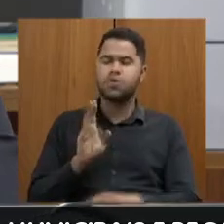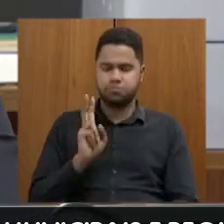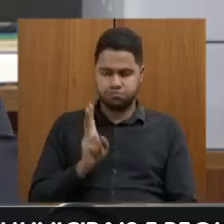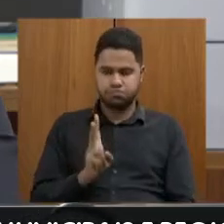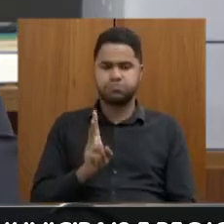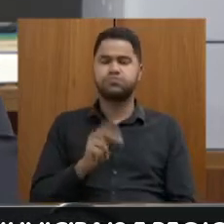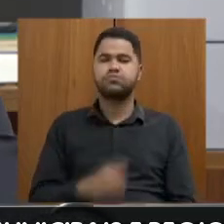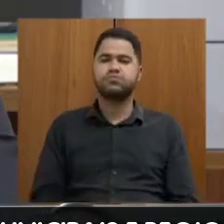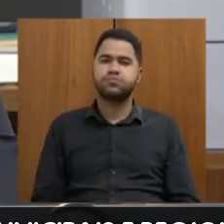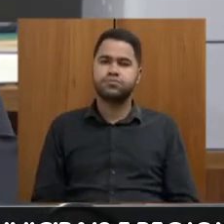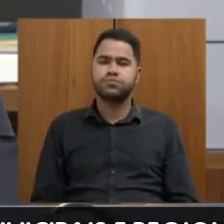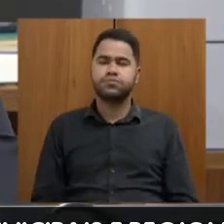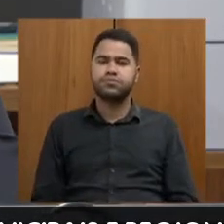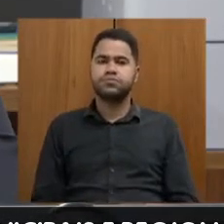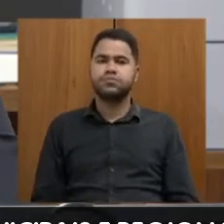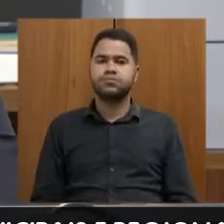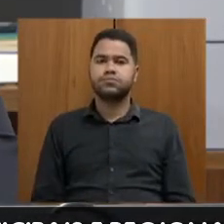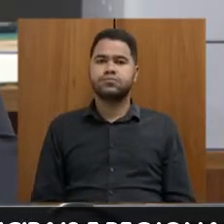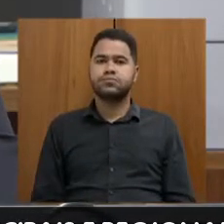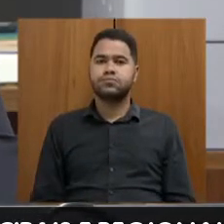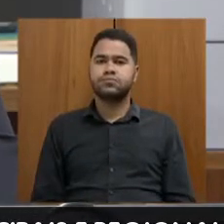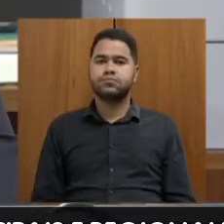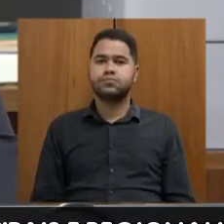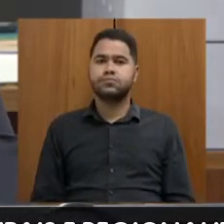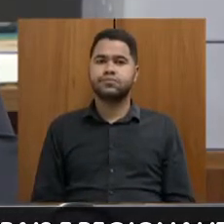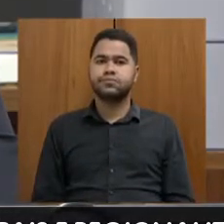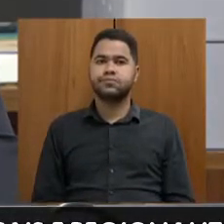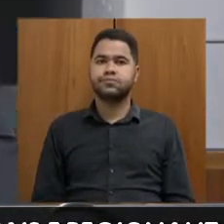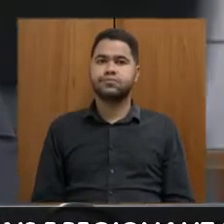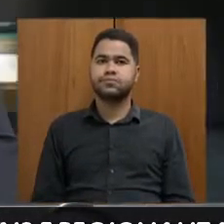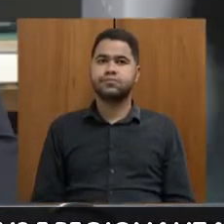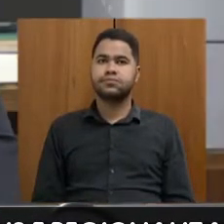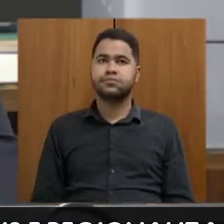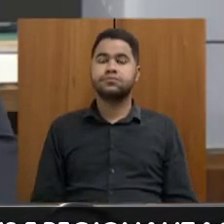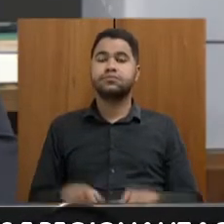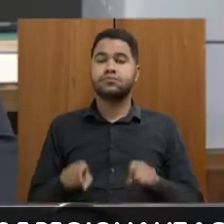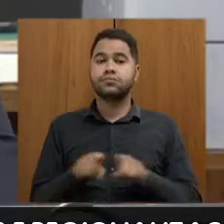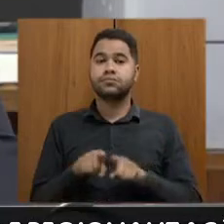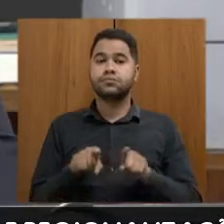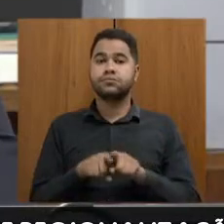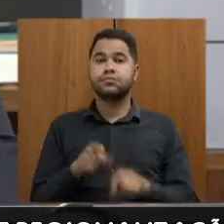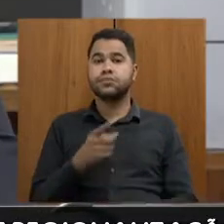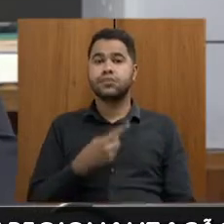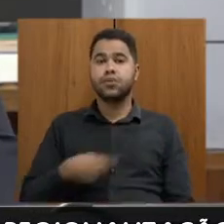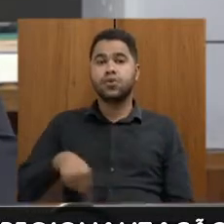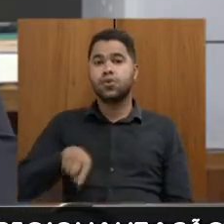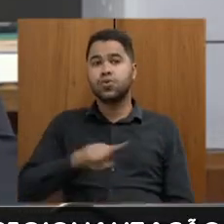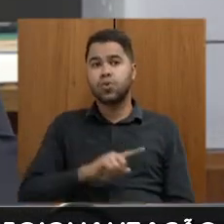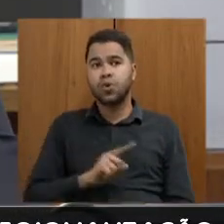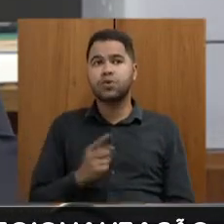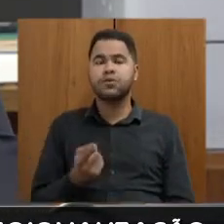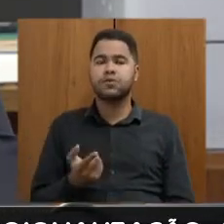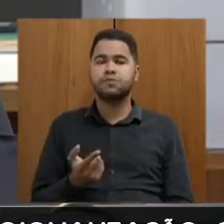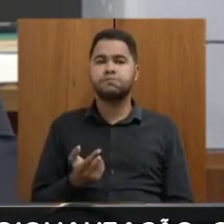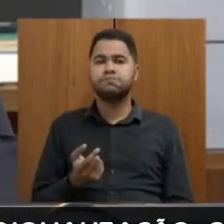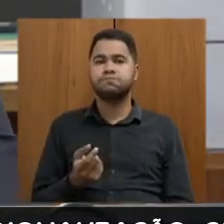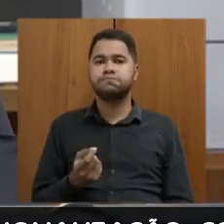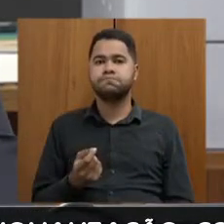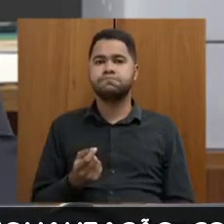e Conte com com a nossa com a nossa